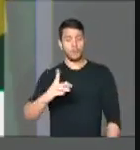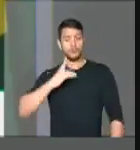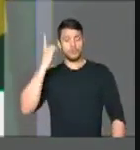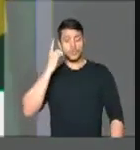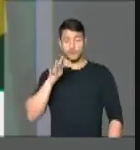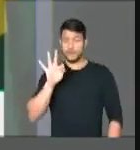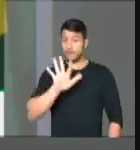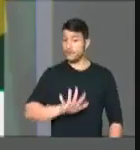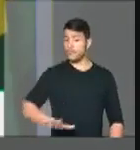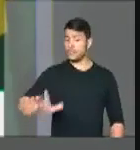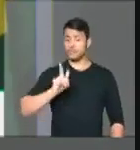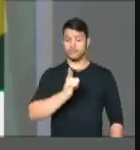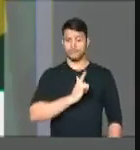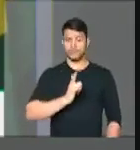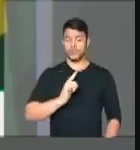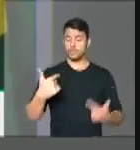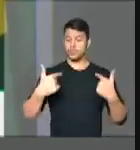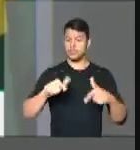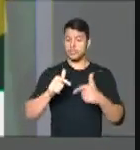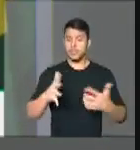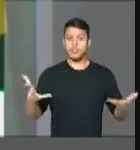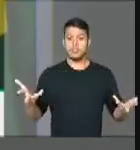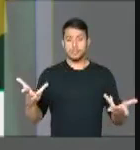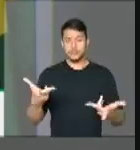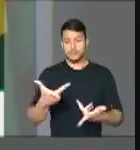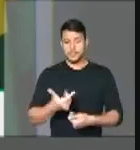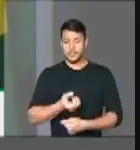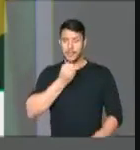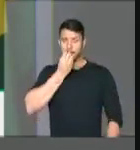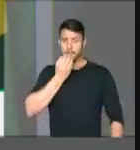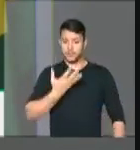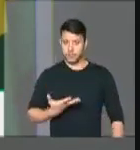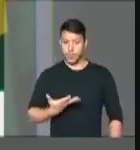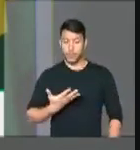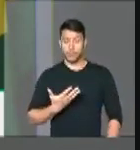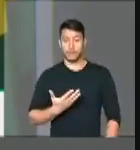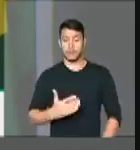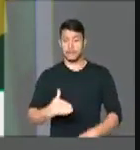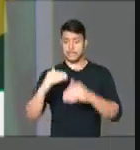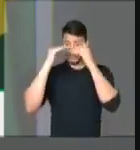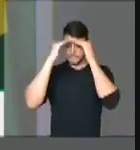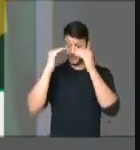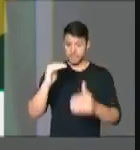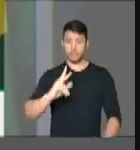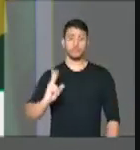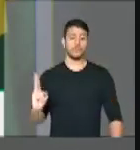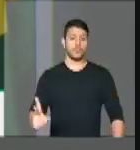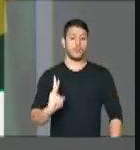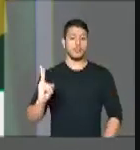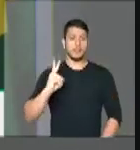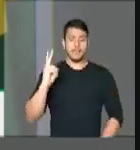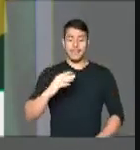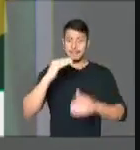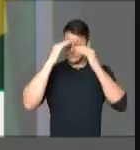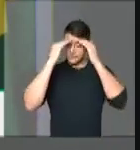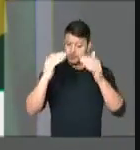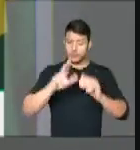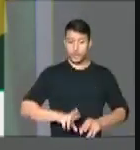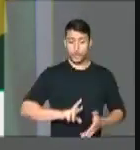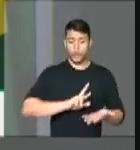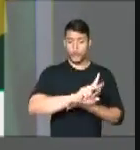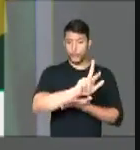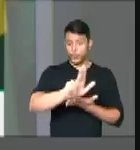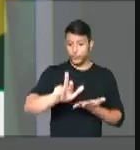federal e que faz um trabalho brilhante, um trabalho muito bacana, respeitando seus valores, respeitando suas diferenças